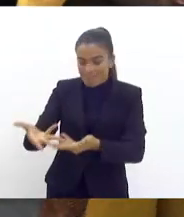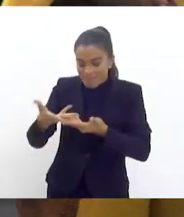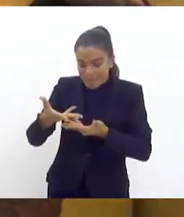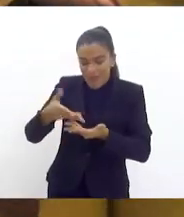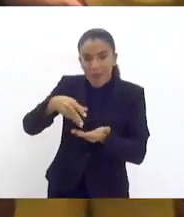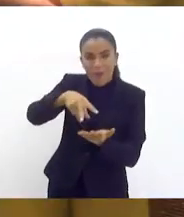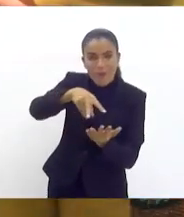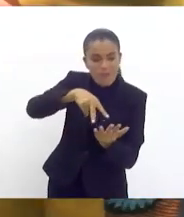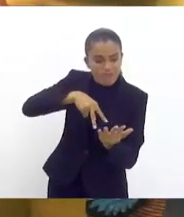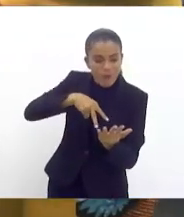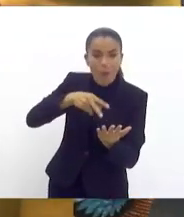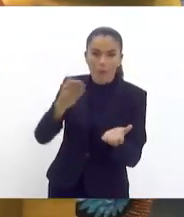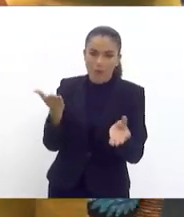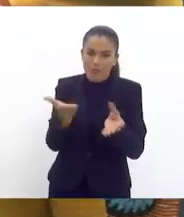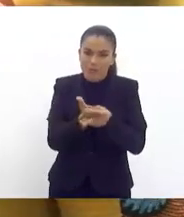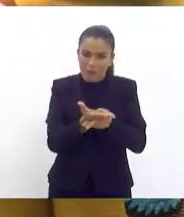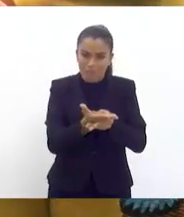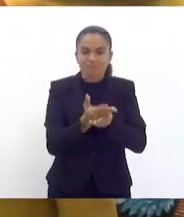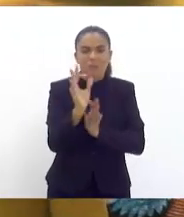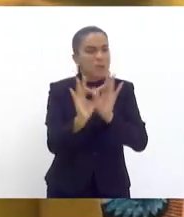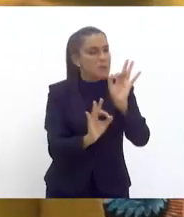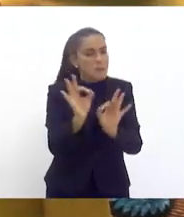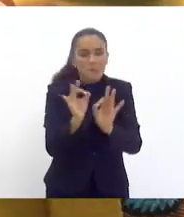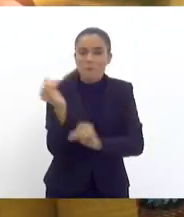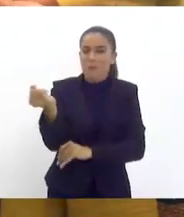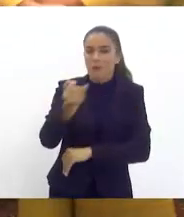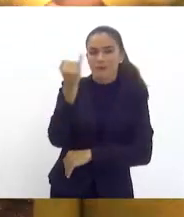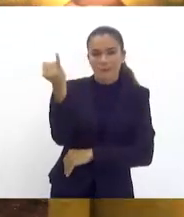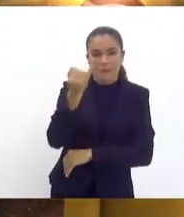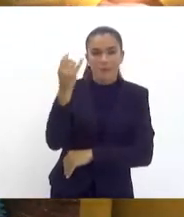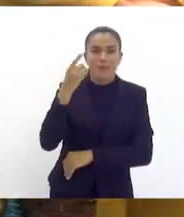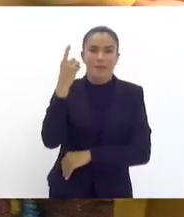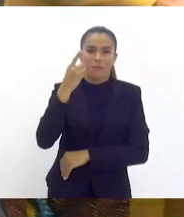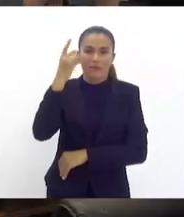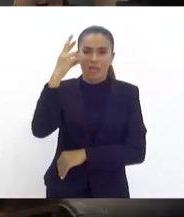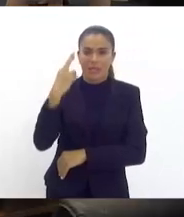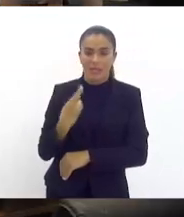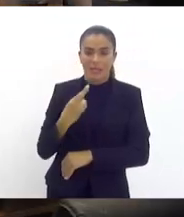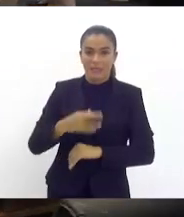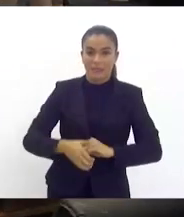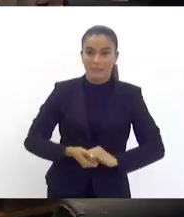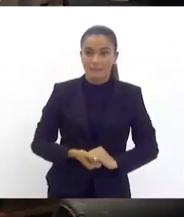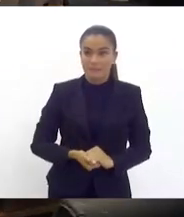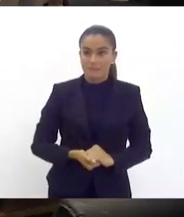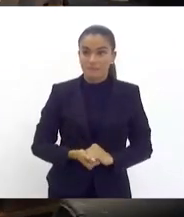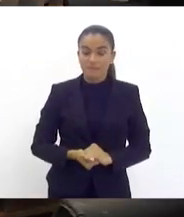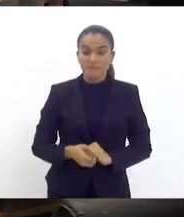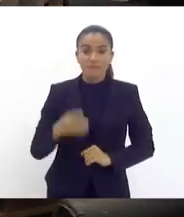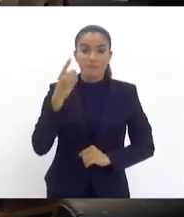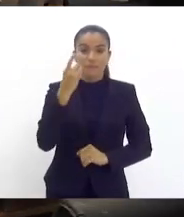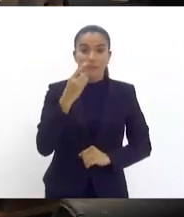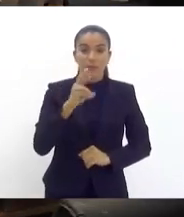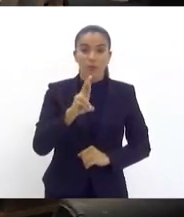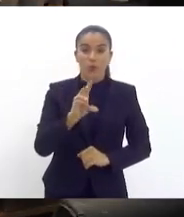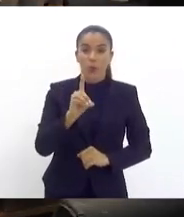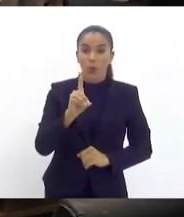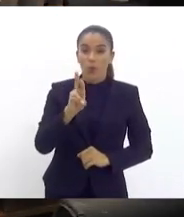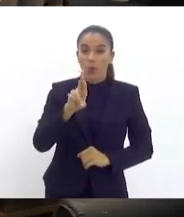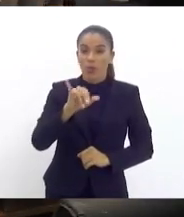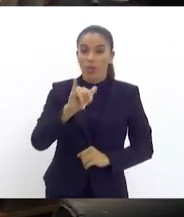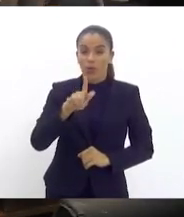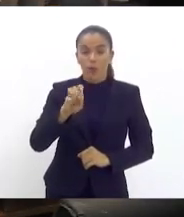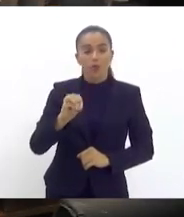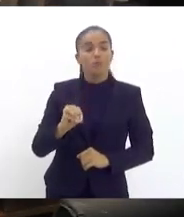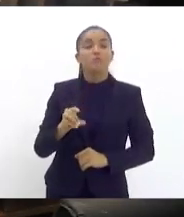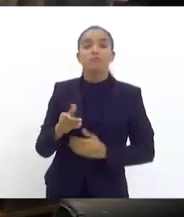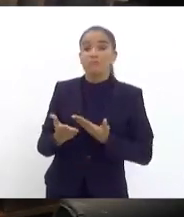carinho uma produção legislativa importantíssima da deputada Renata Souza. Deputado Rodrigo Amorim, por favor. Senhor presidente, fazer um